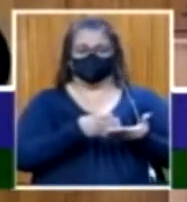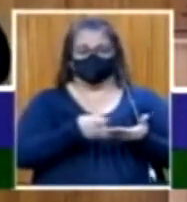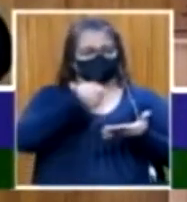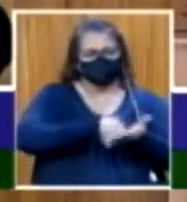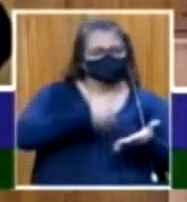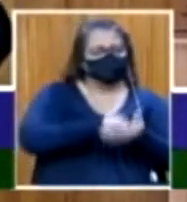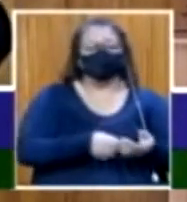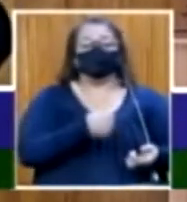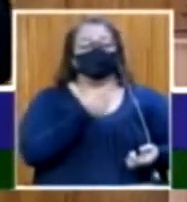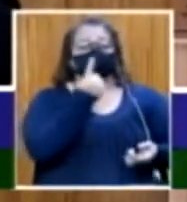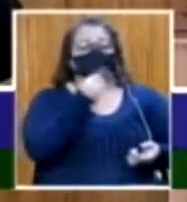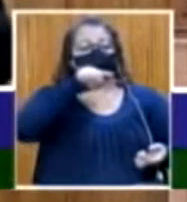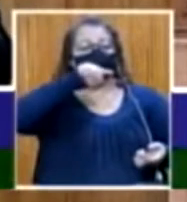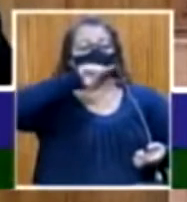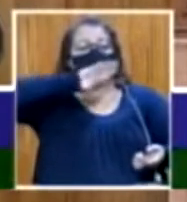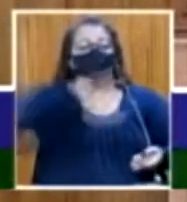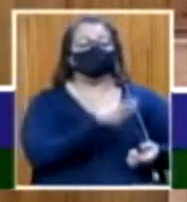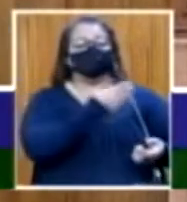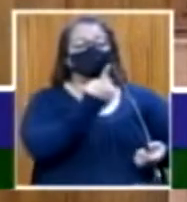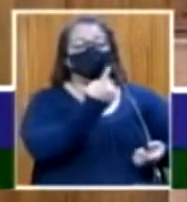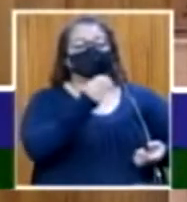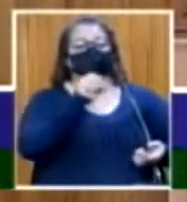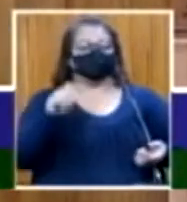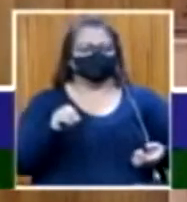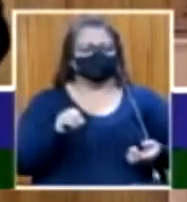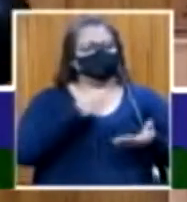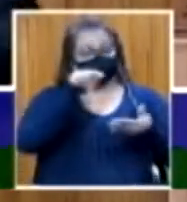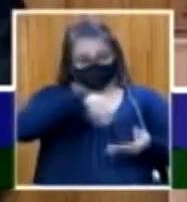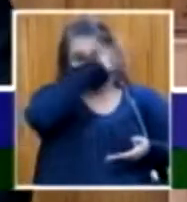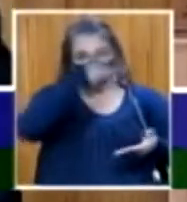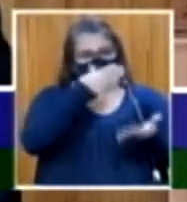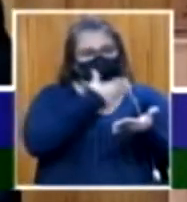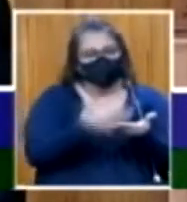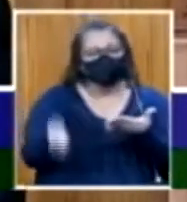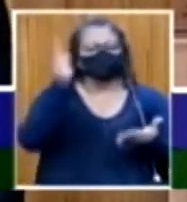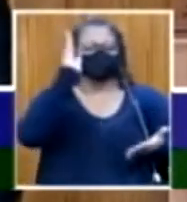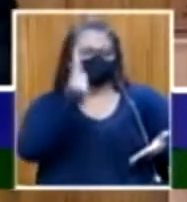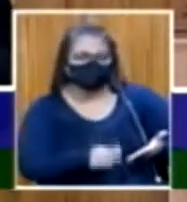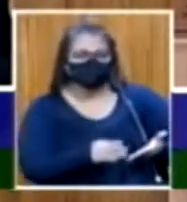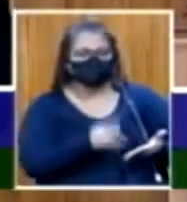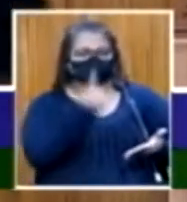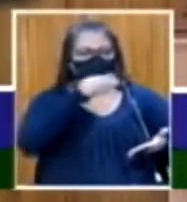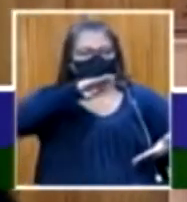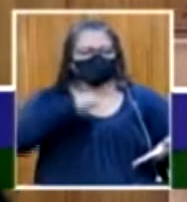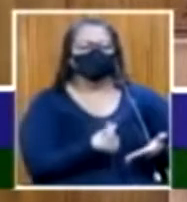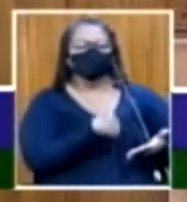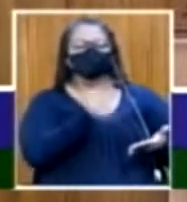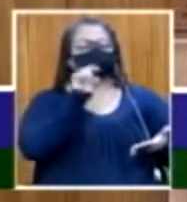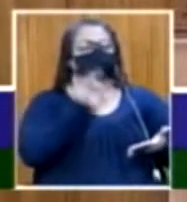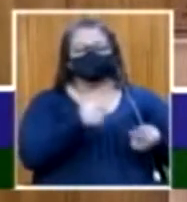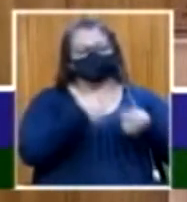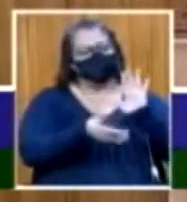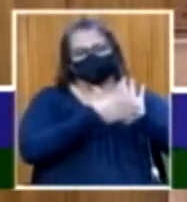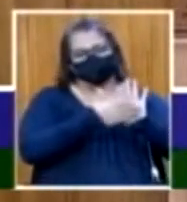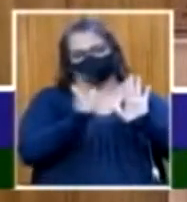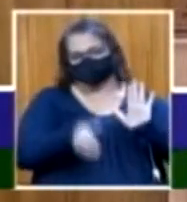estamos falando aqui de que o país já perdeu 2 bilhões só com a proposta apresentada, entre o que se estima aumentar